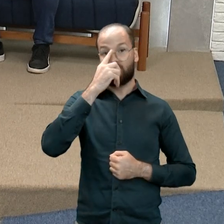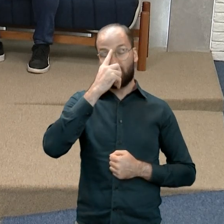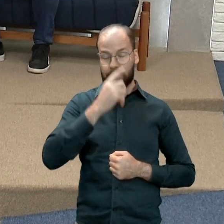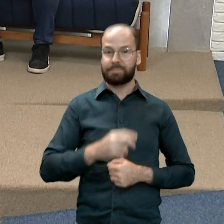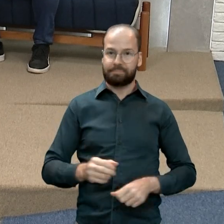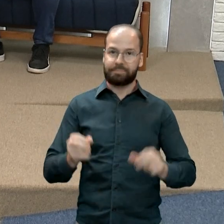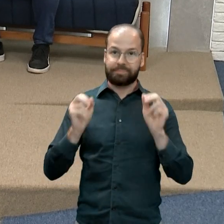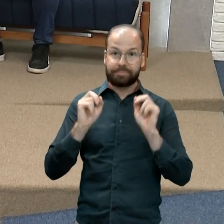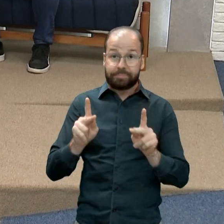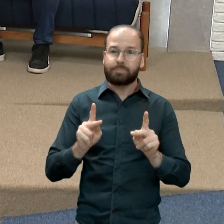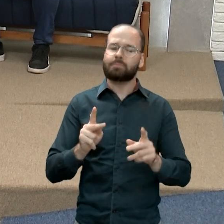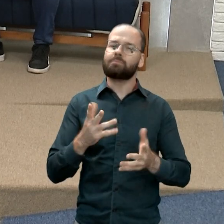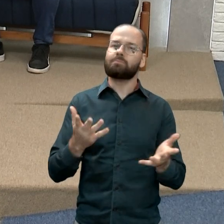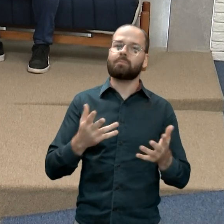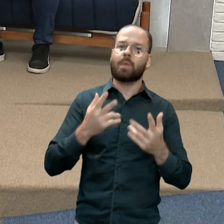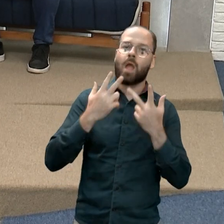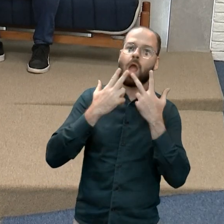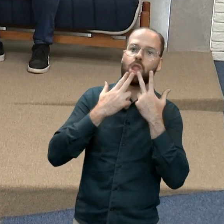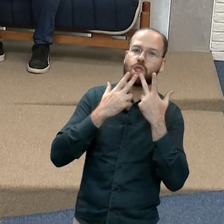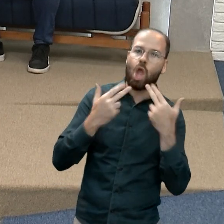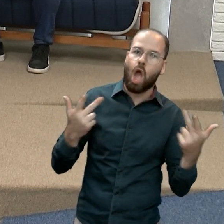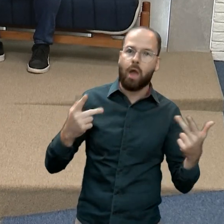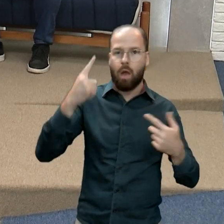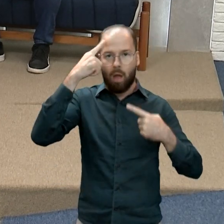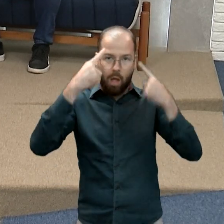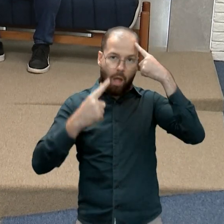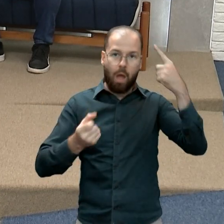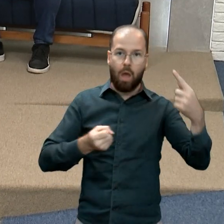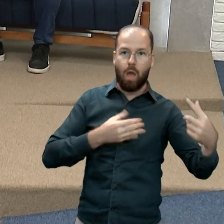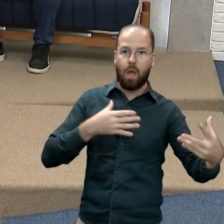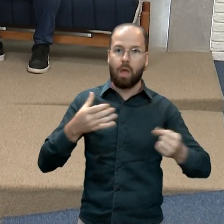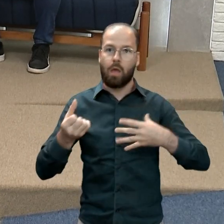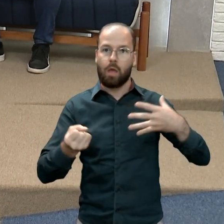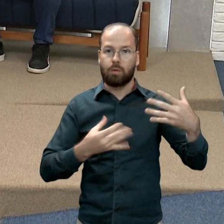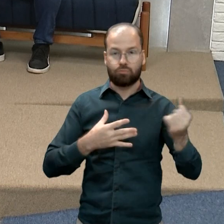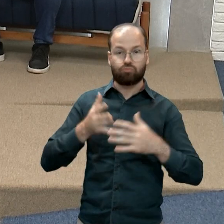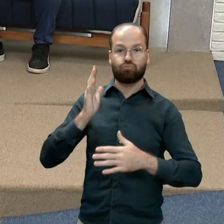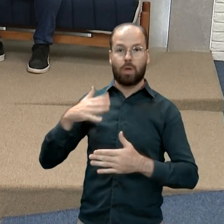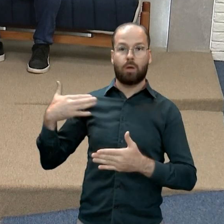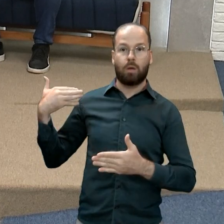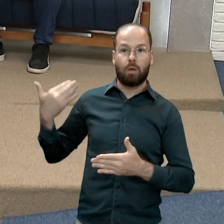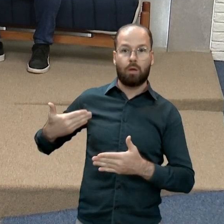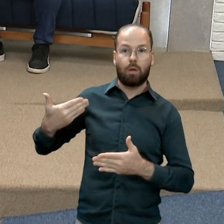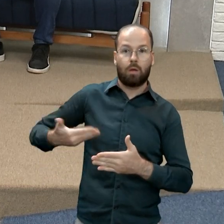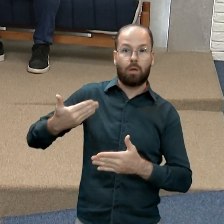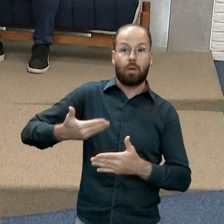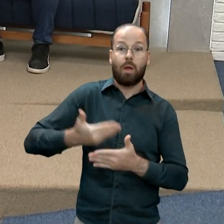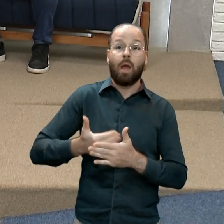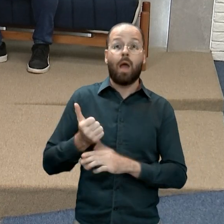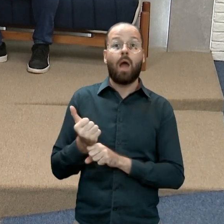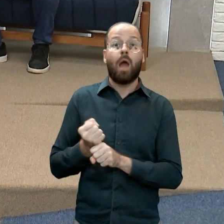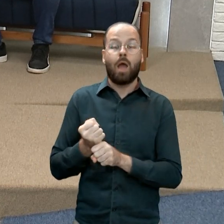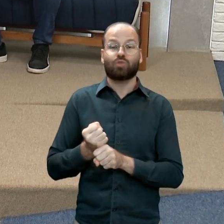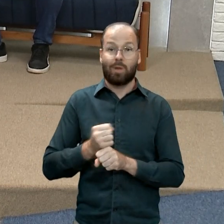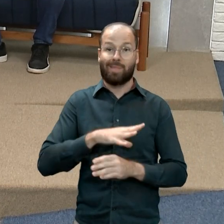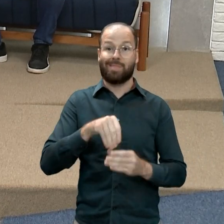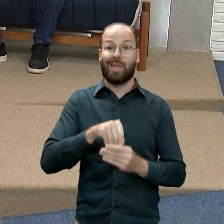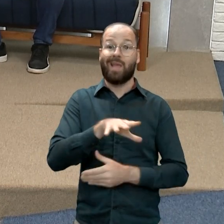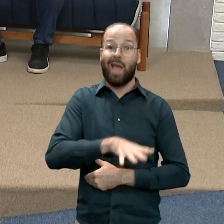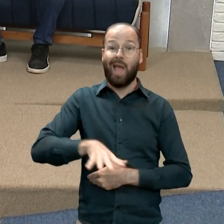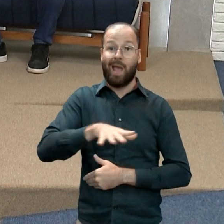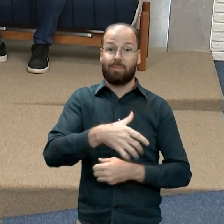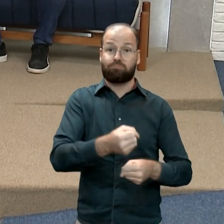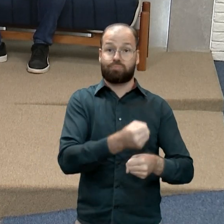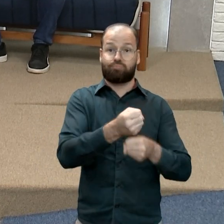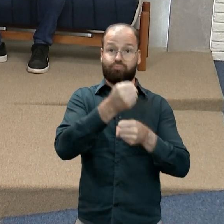então, que a gente pode dizer para o público que vieram acontecendo pelo menos nos últimos anos da construção civil? Porque, na